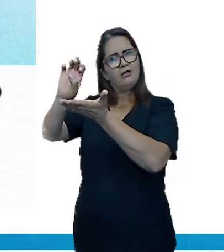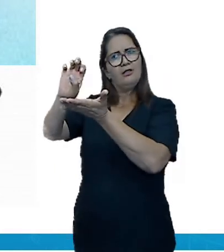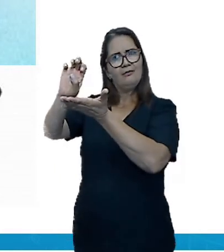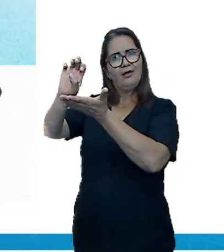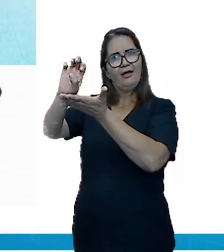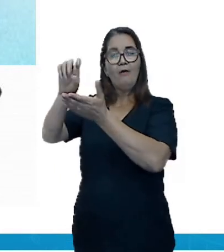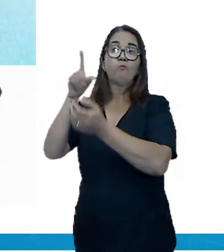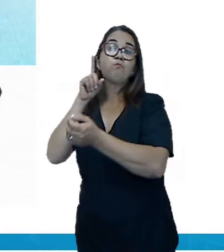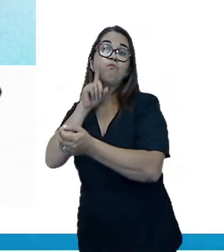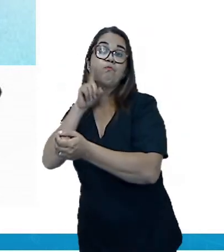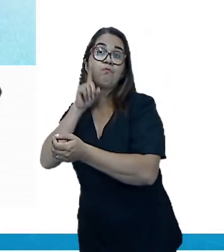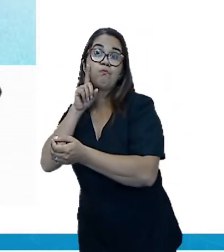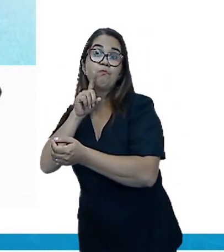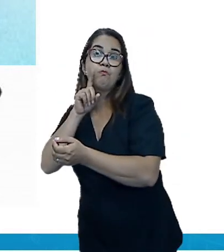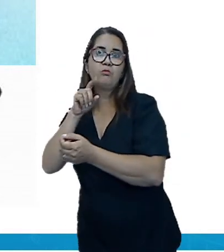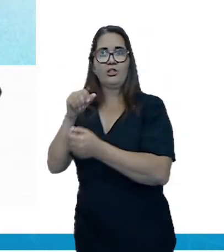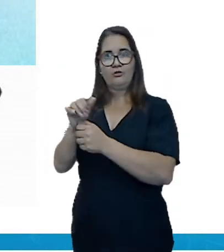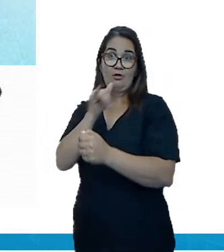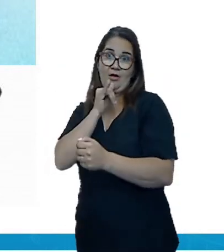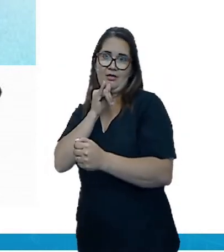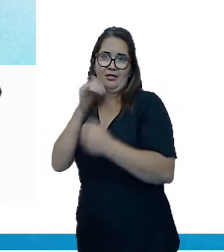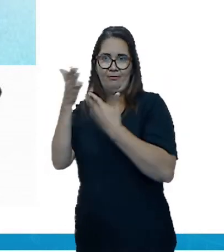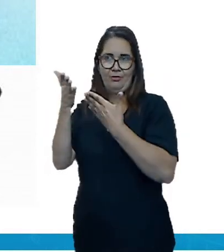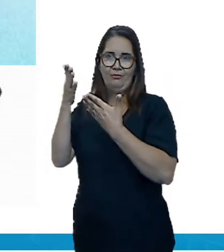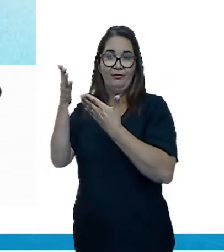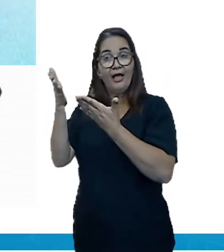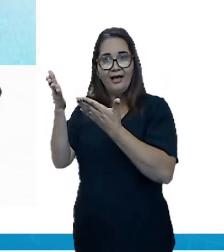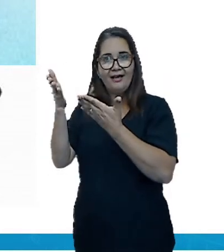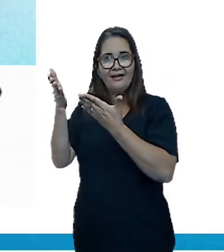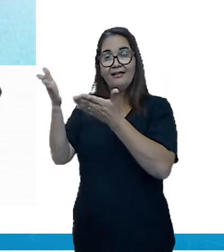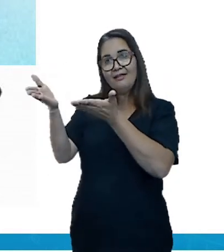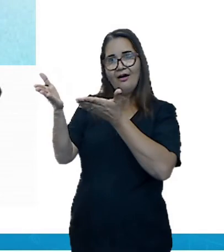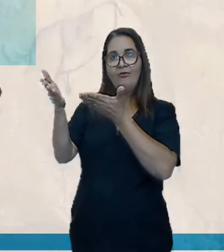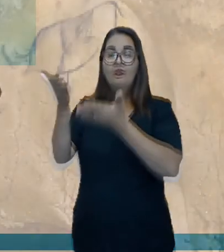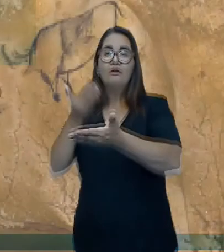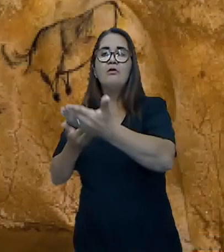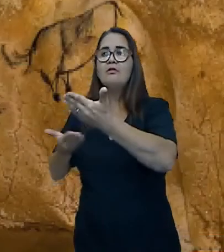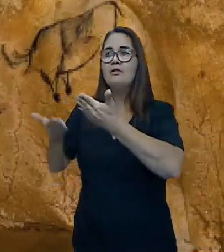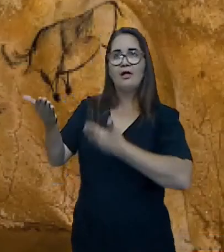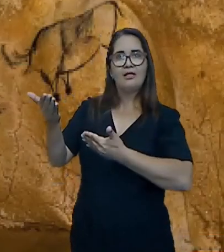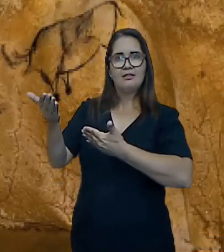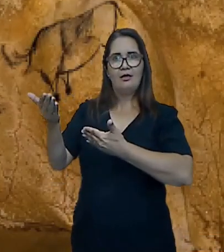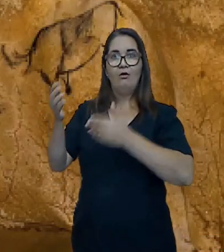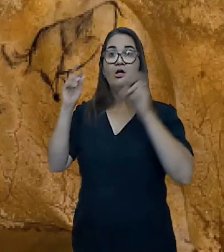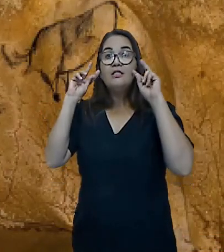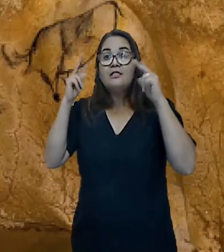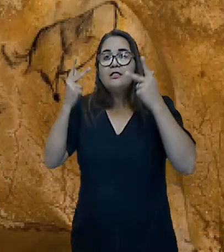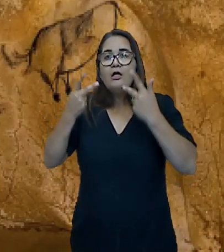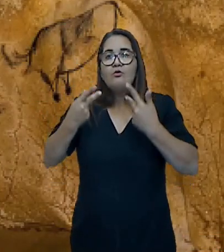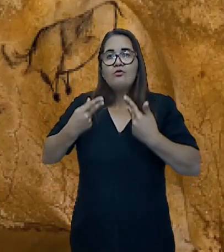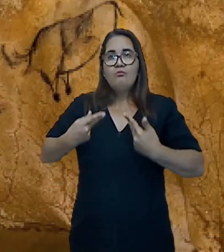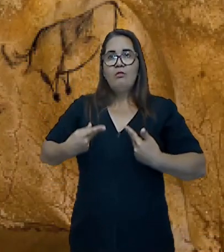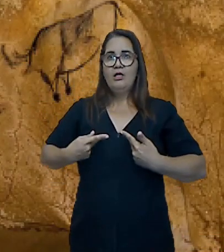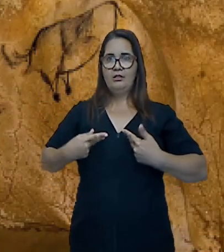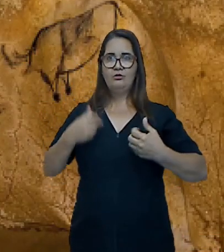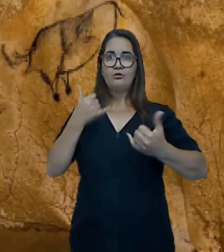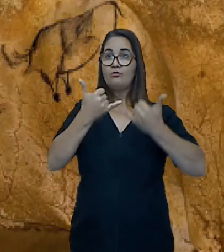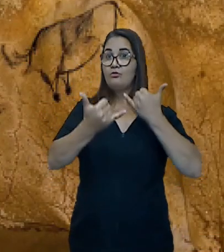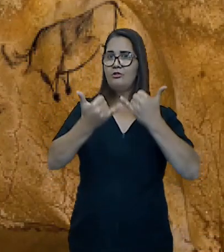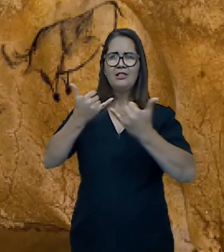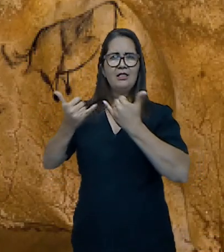Somos todos africanos, somos todos iguais. É uma luta constante pelos